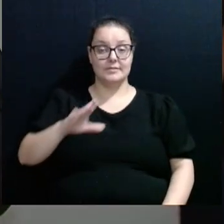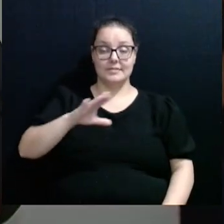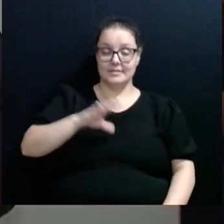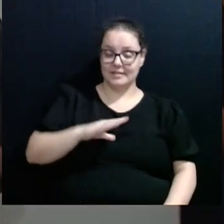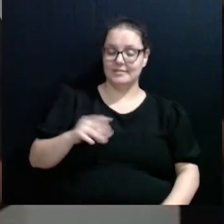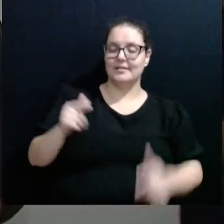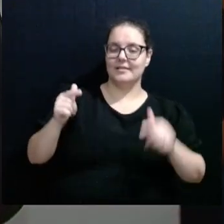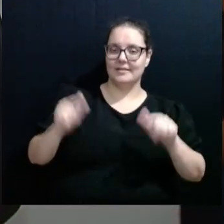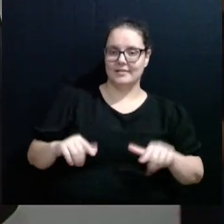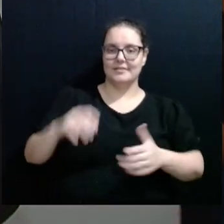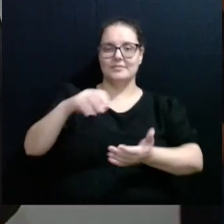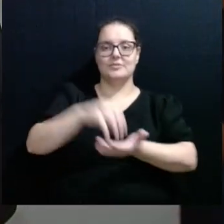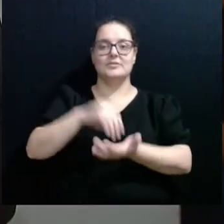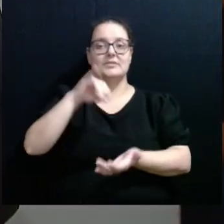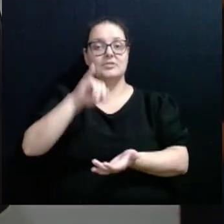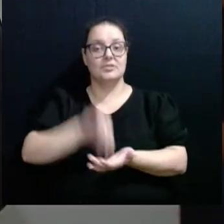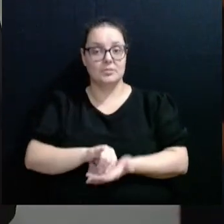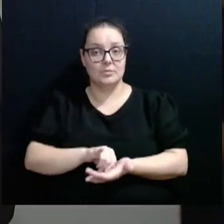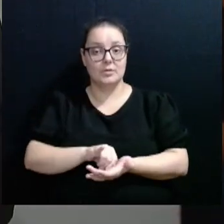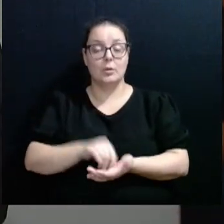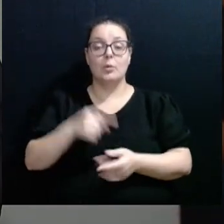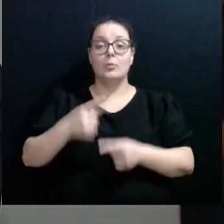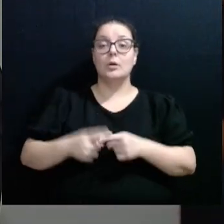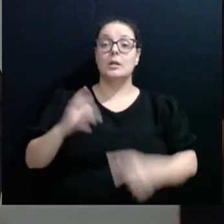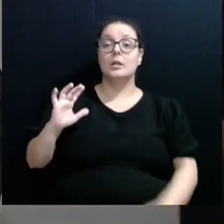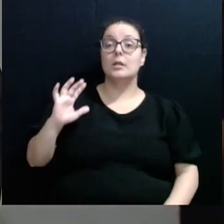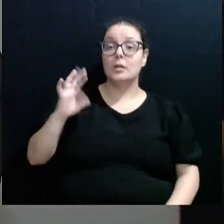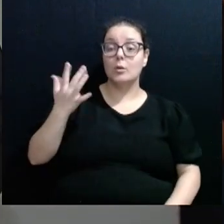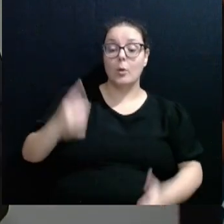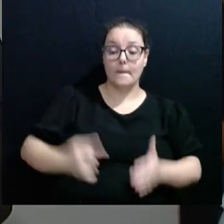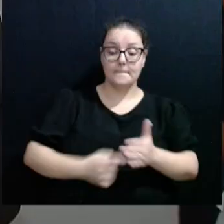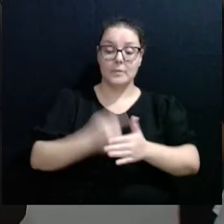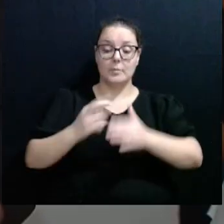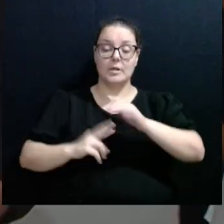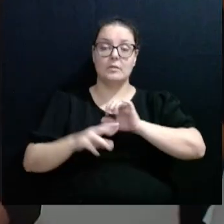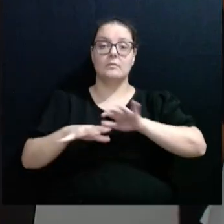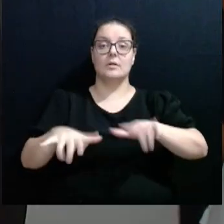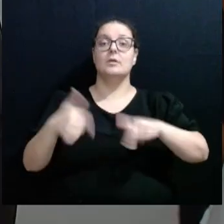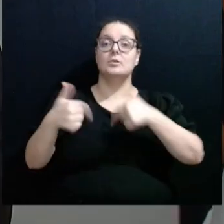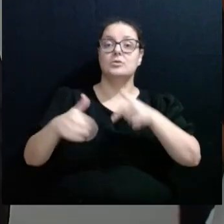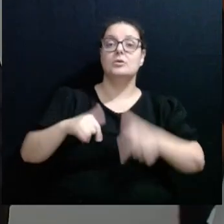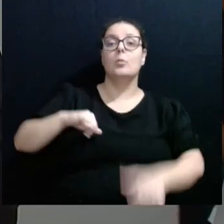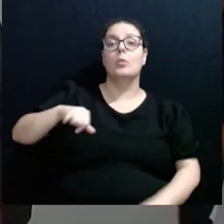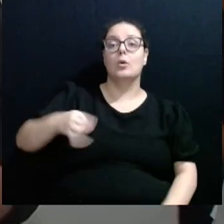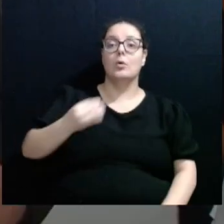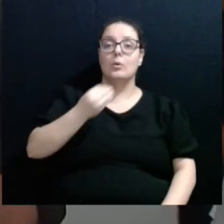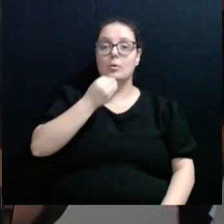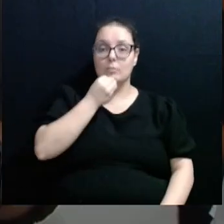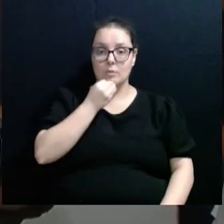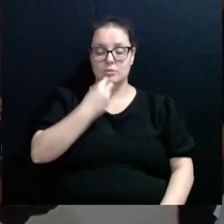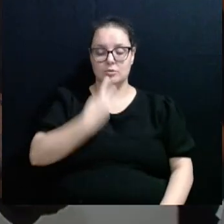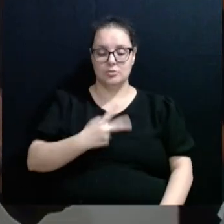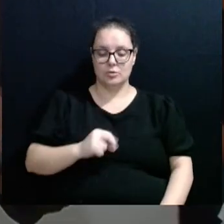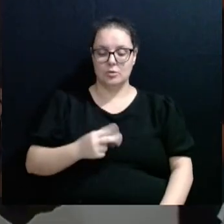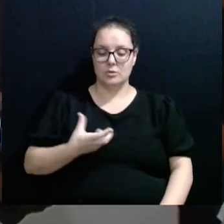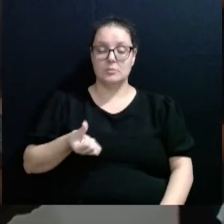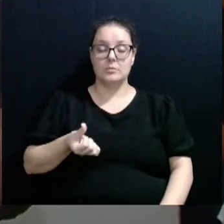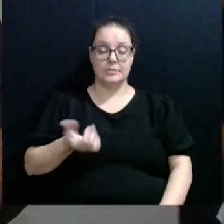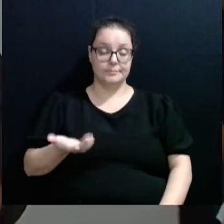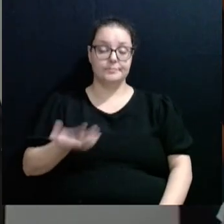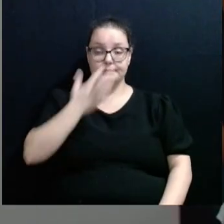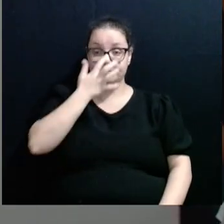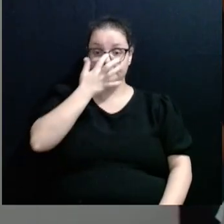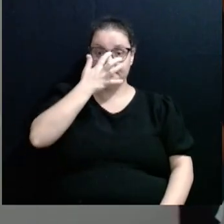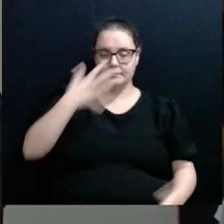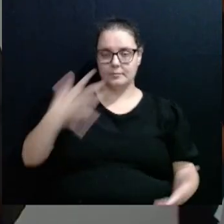de Campinas, porque está acontecendo o primeiro Feirão de Emprego e Oportunidades de 2026, né? Uma iniciativa da